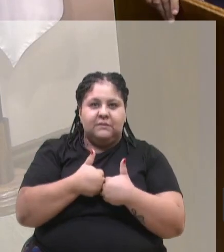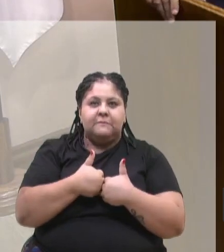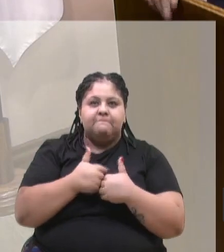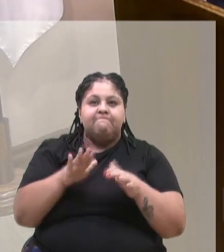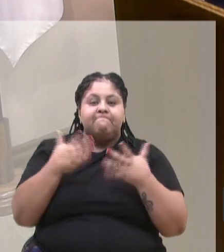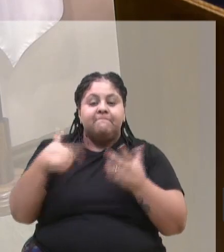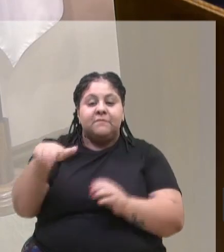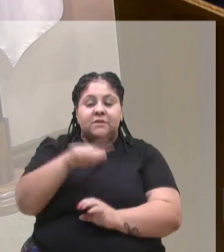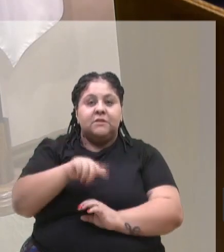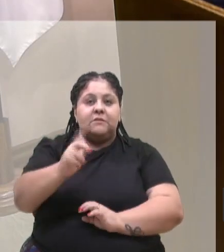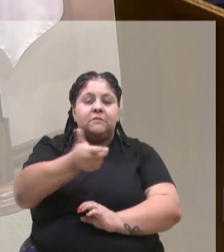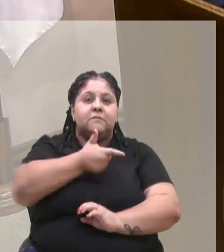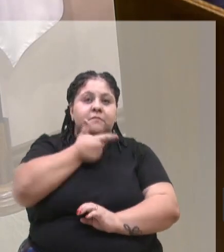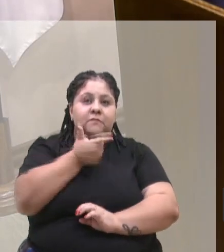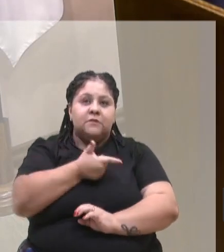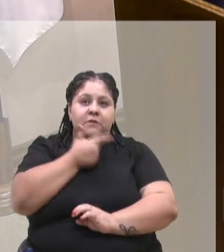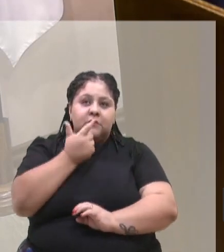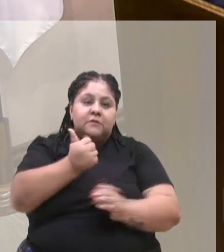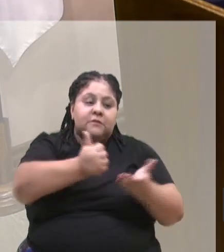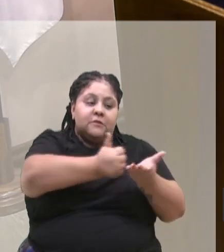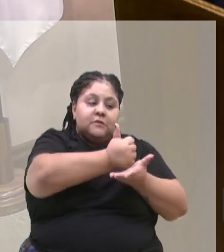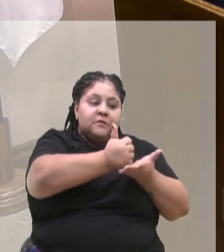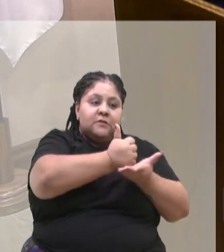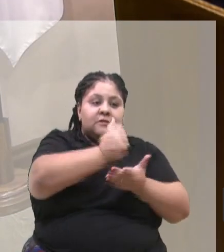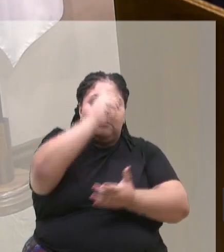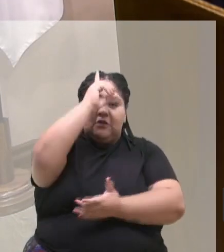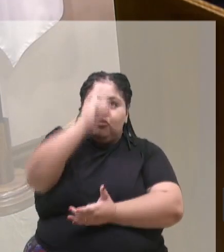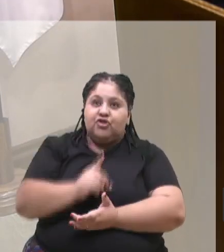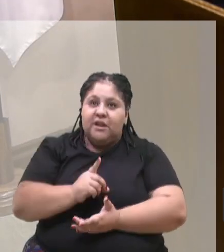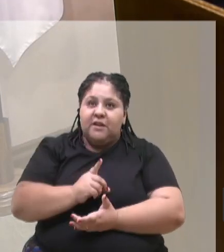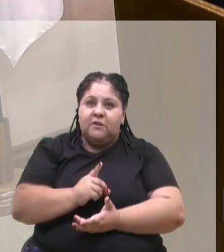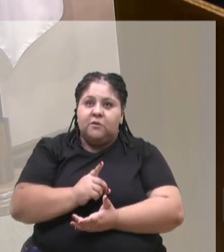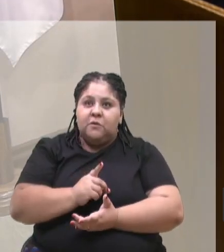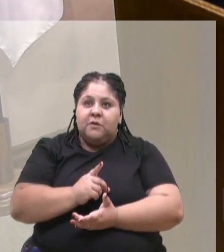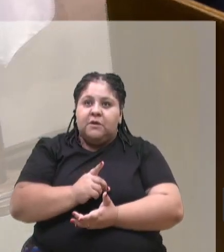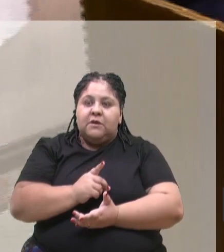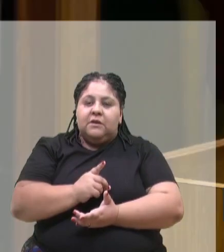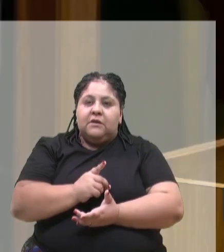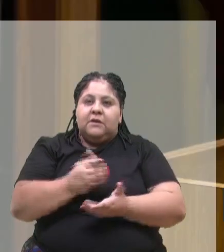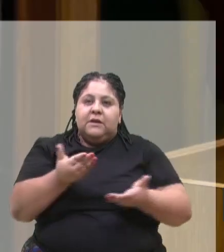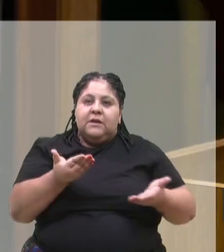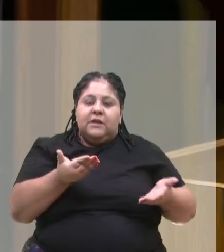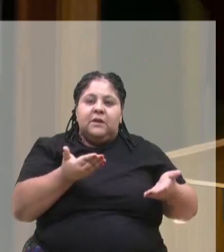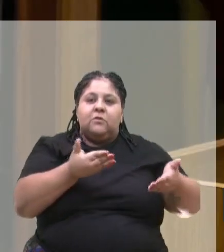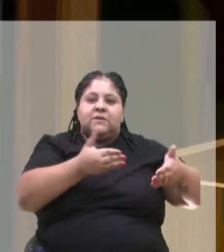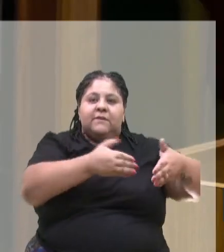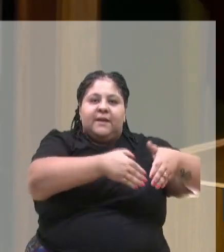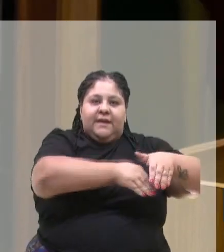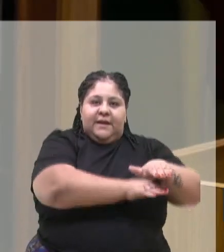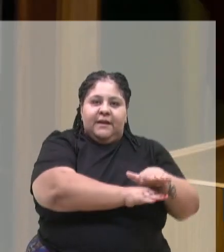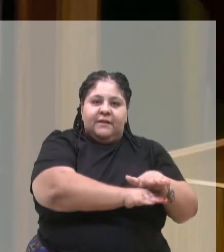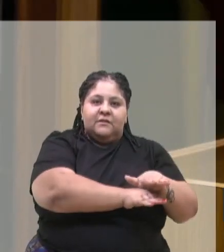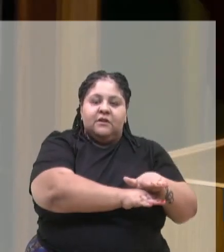Então, nós falamos de um direito básico, que é o direito à inclusão. E aí vamos pensar aqui,